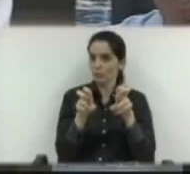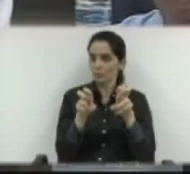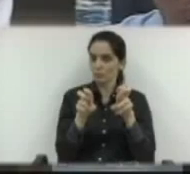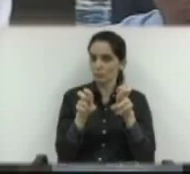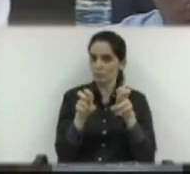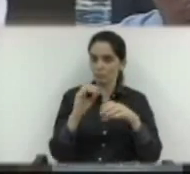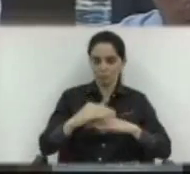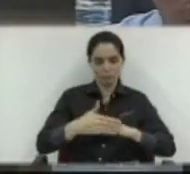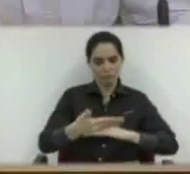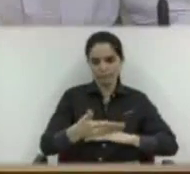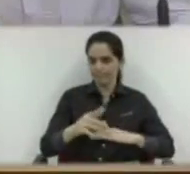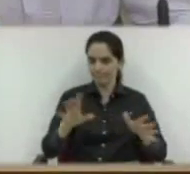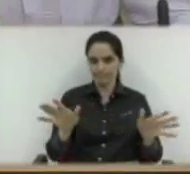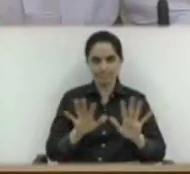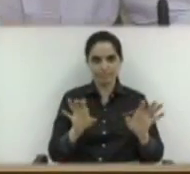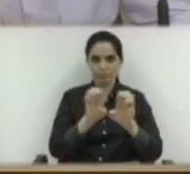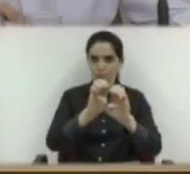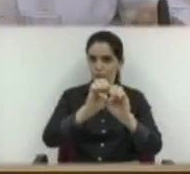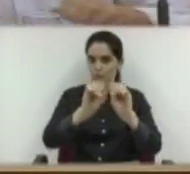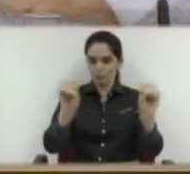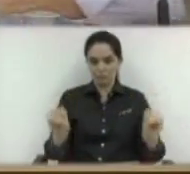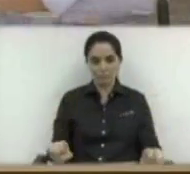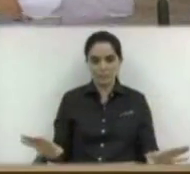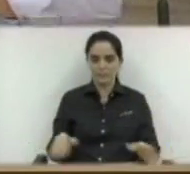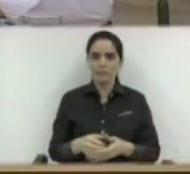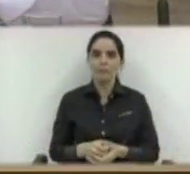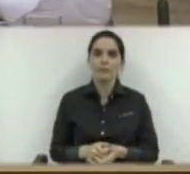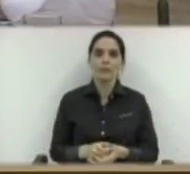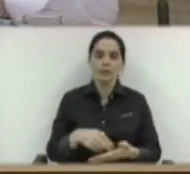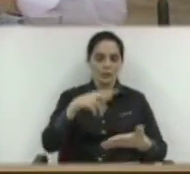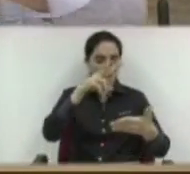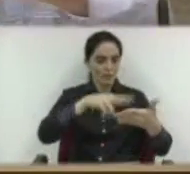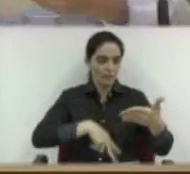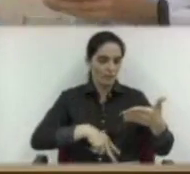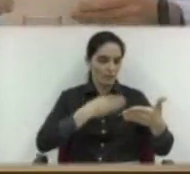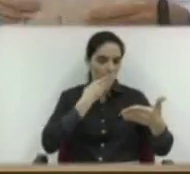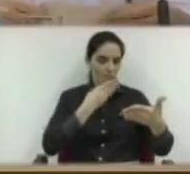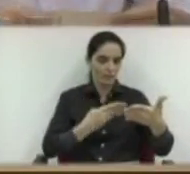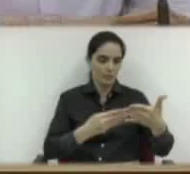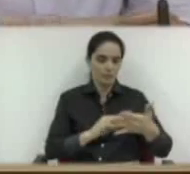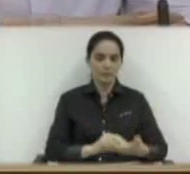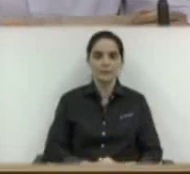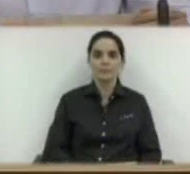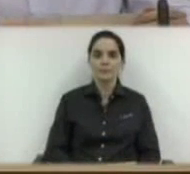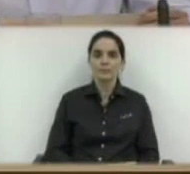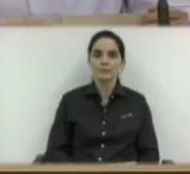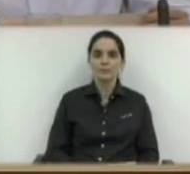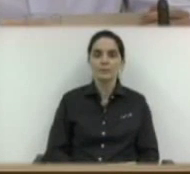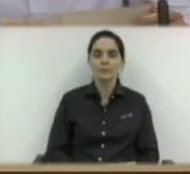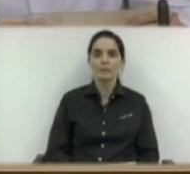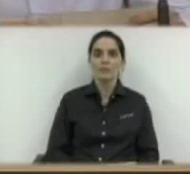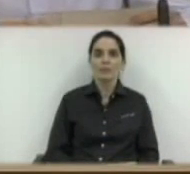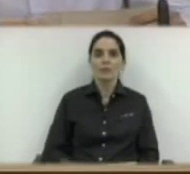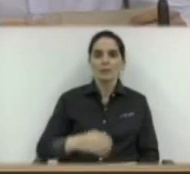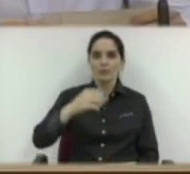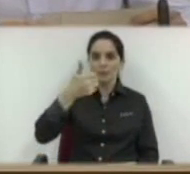aqui no sistema. Por favor. Ao primeiro secretário para a leitura do requerimento. Requerimento